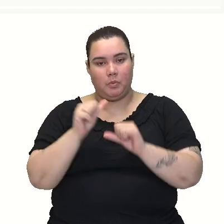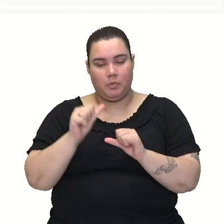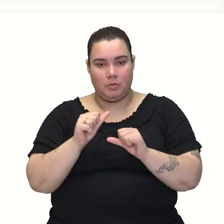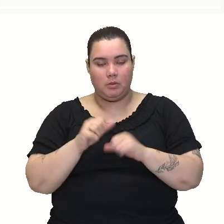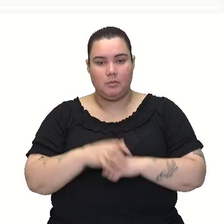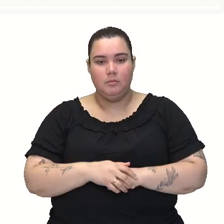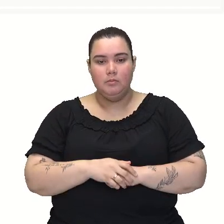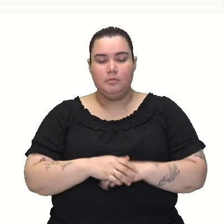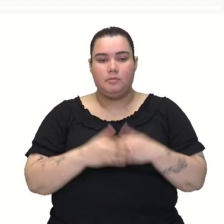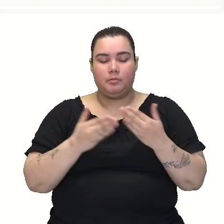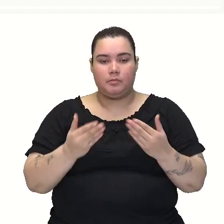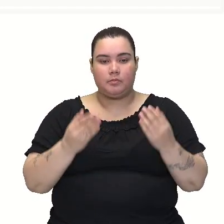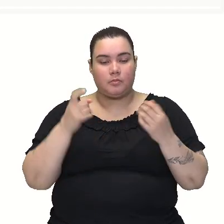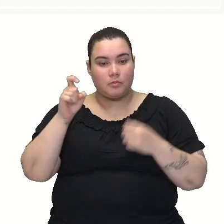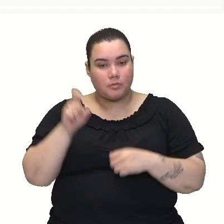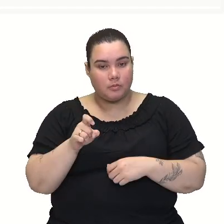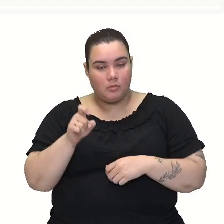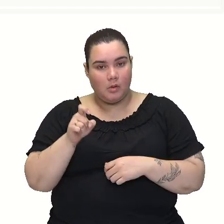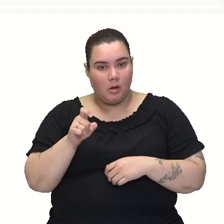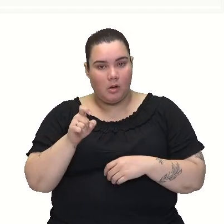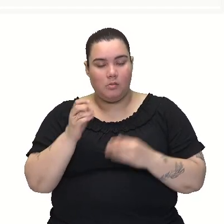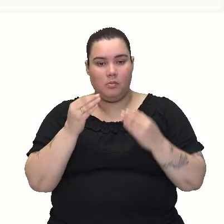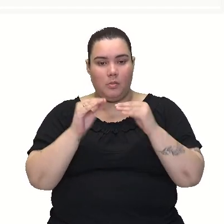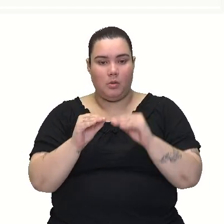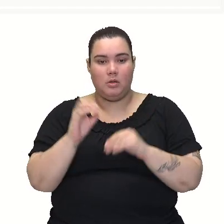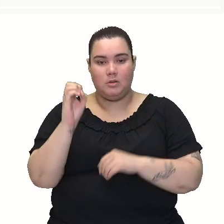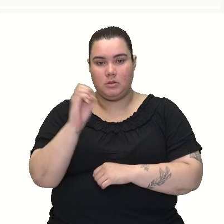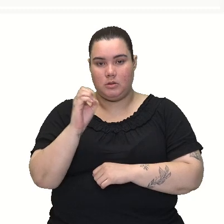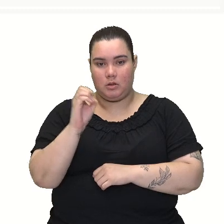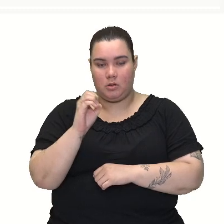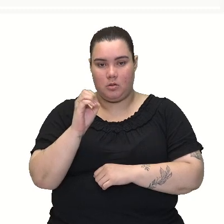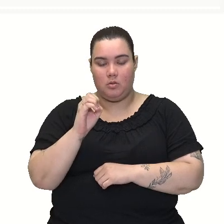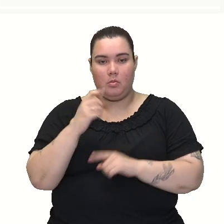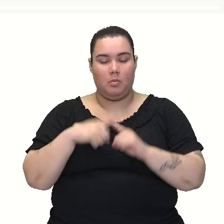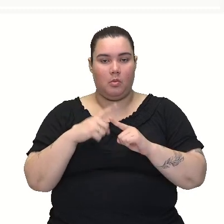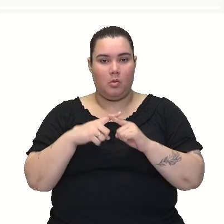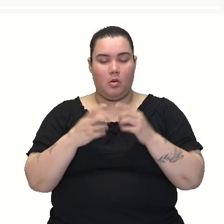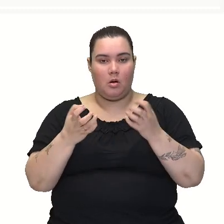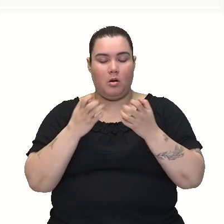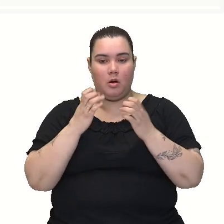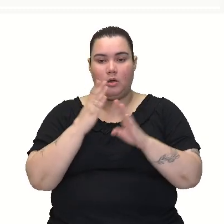de x, nós vamos colocar 0, né? Porque nós queremos a